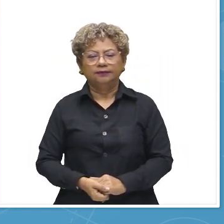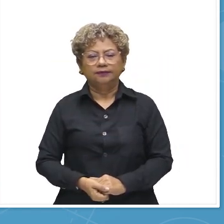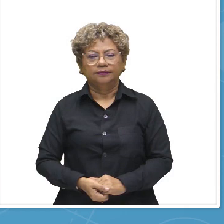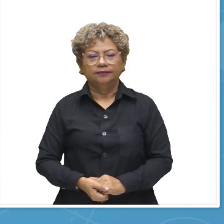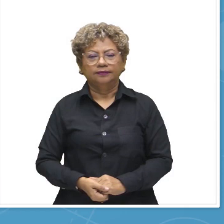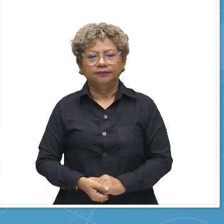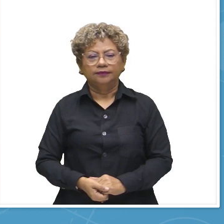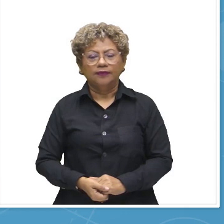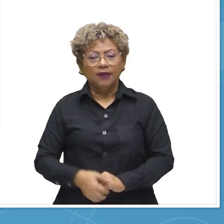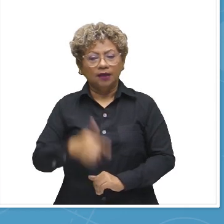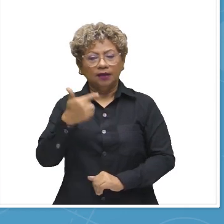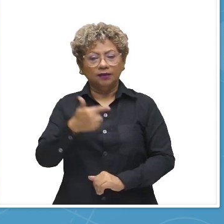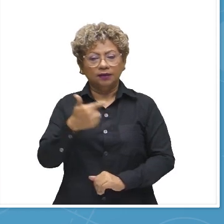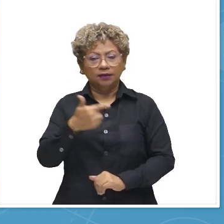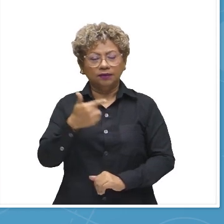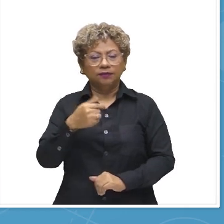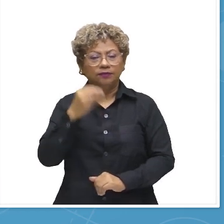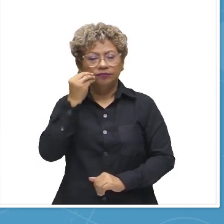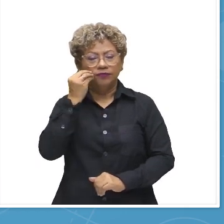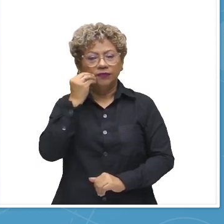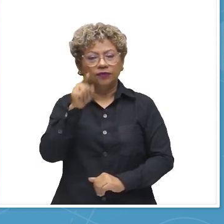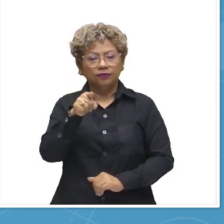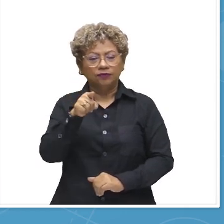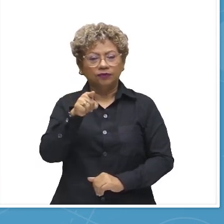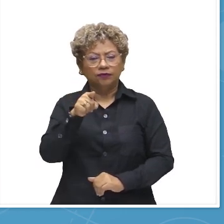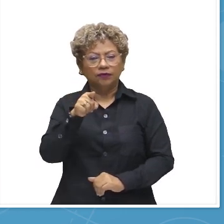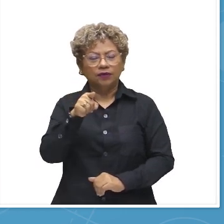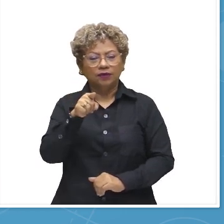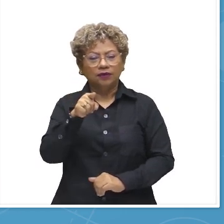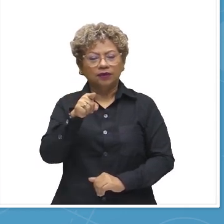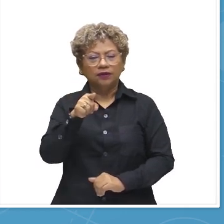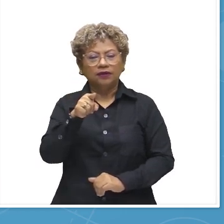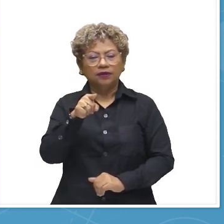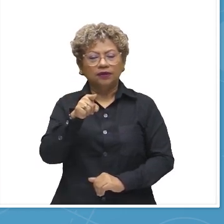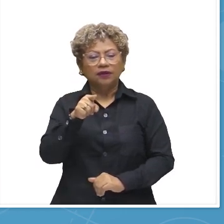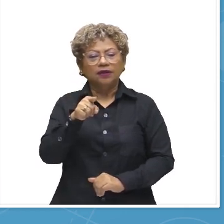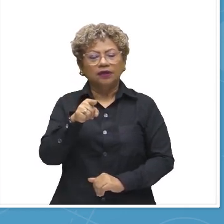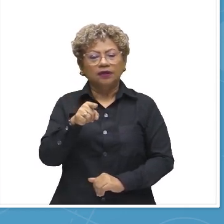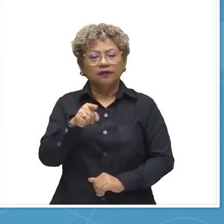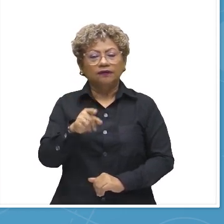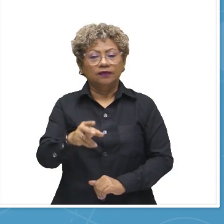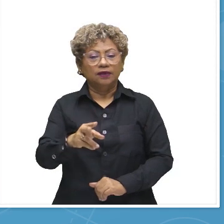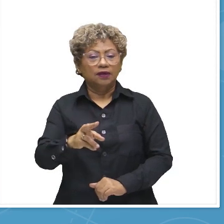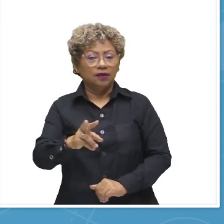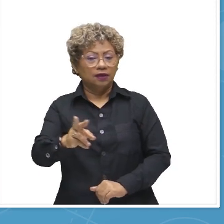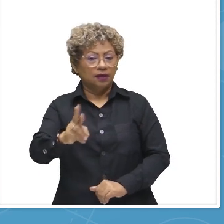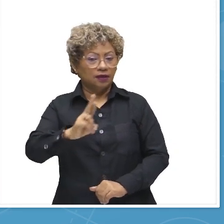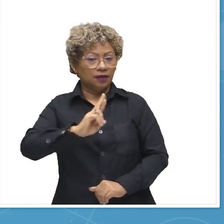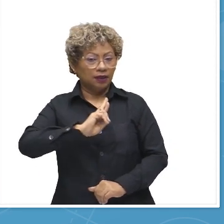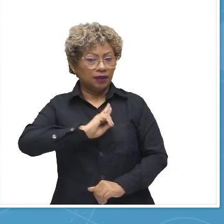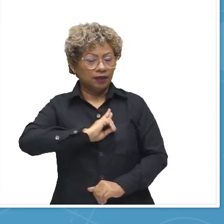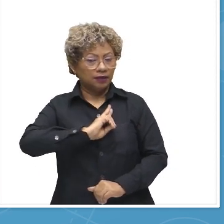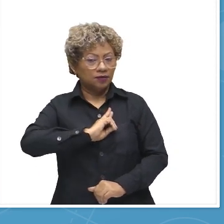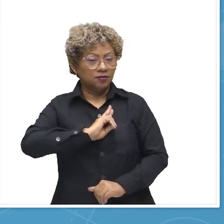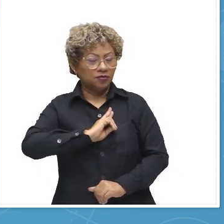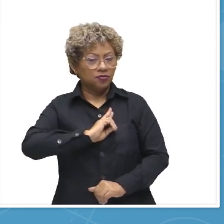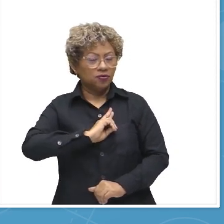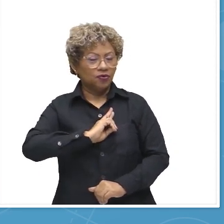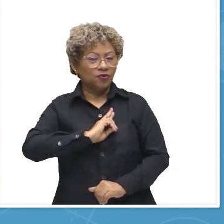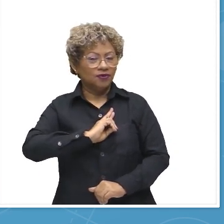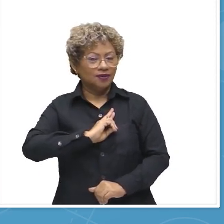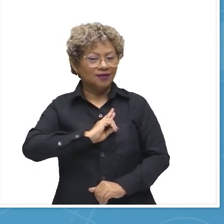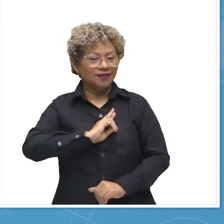Ok? Vai representar um inteiro. Ó. Então, eu tenho um inteiro mais um quinto.